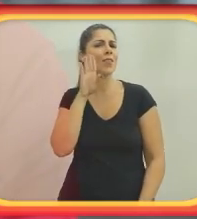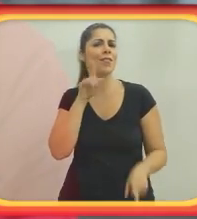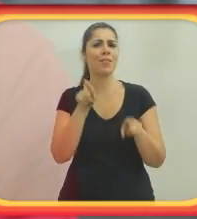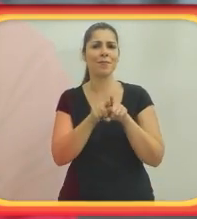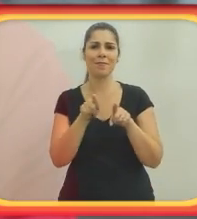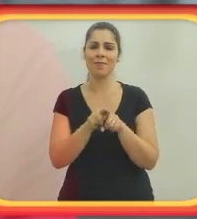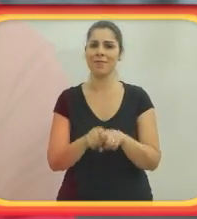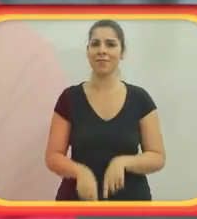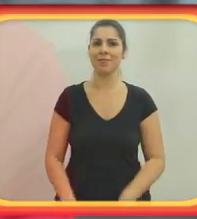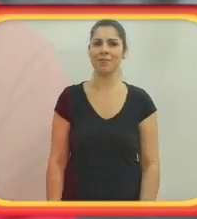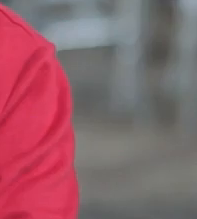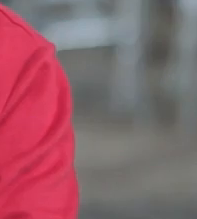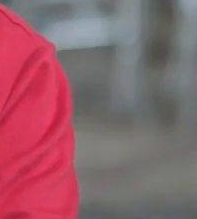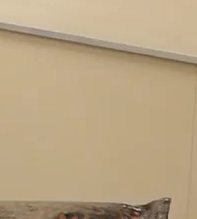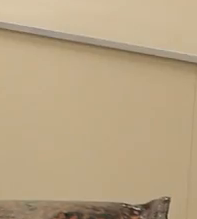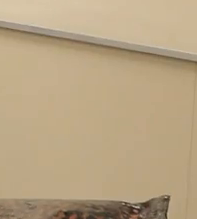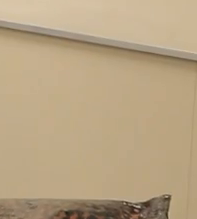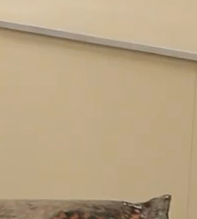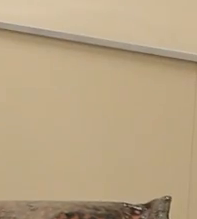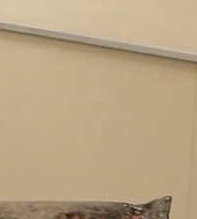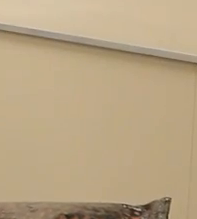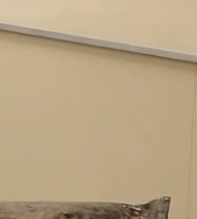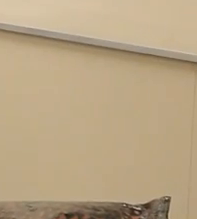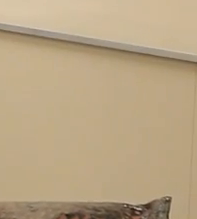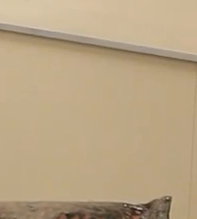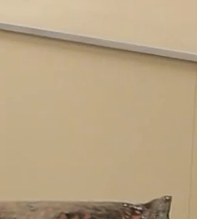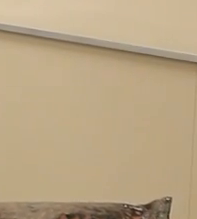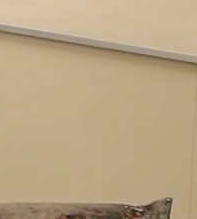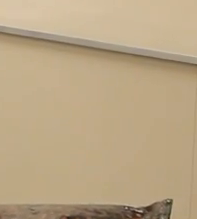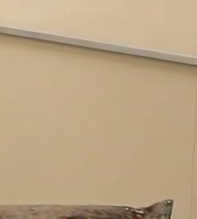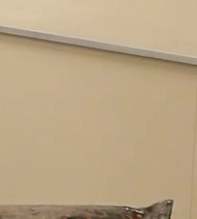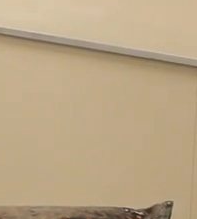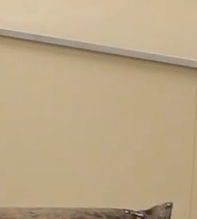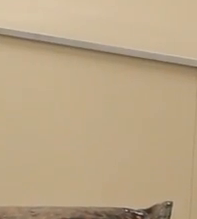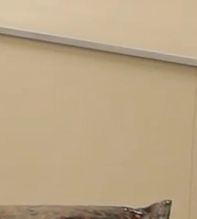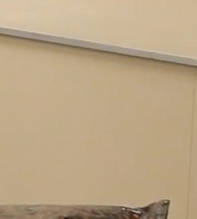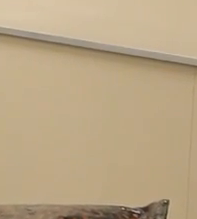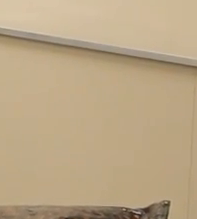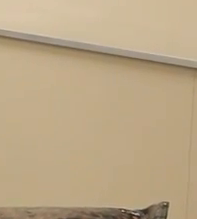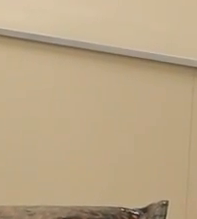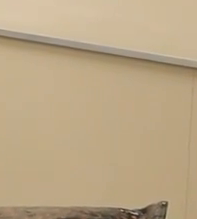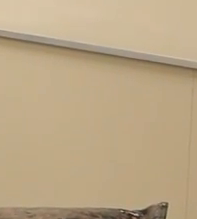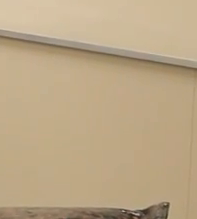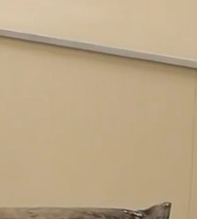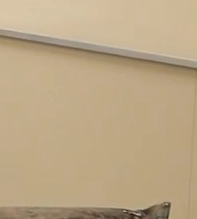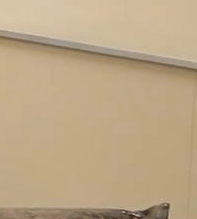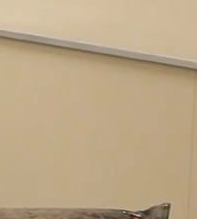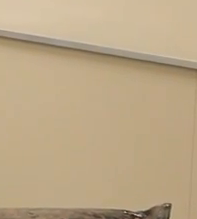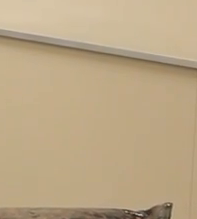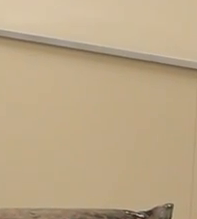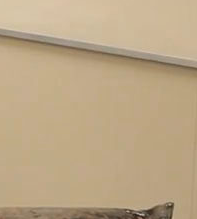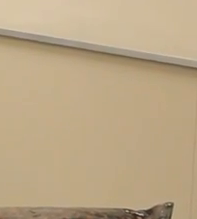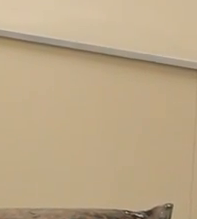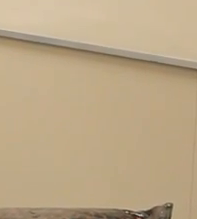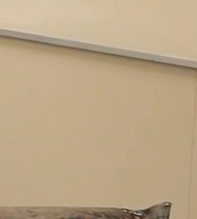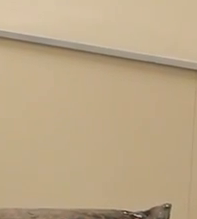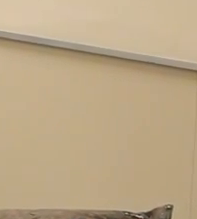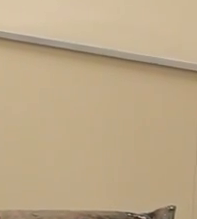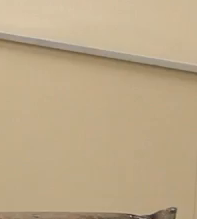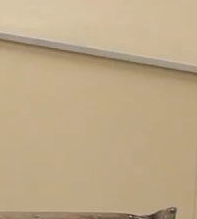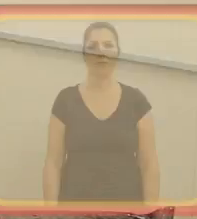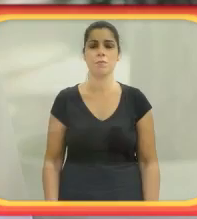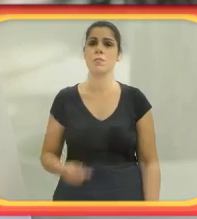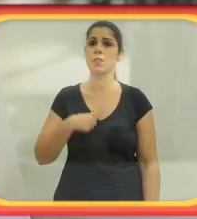bacanas, professores que são muito legais. Sala de aula. Homem em pé à frente de um quadro branco. Rafaela sentada na primeira